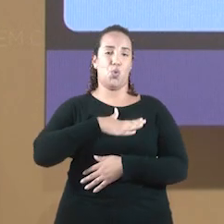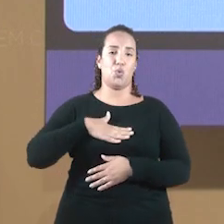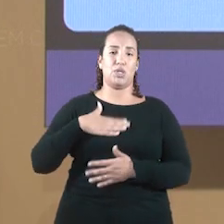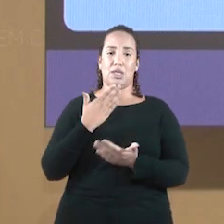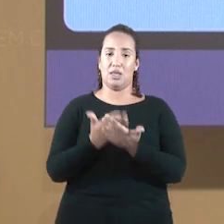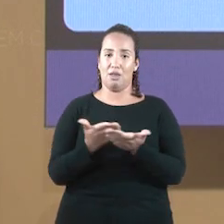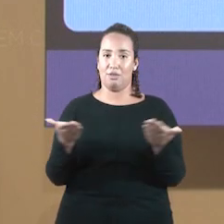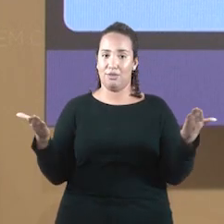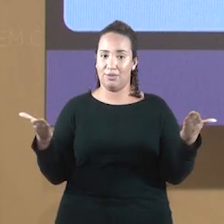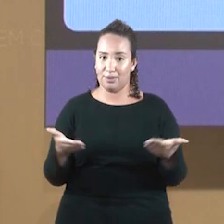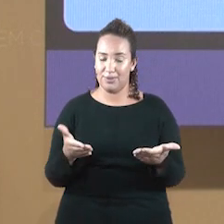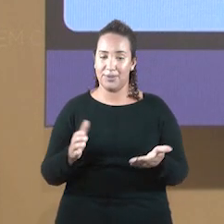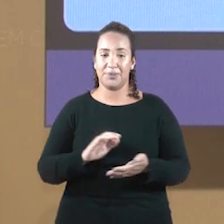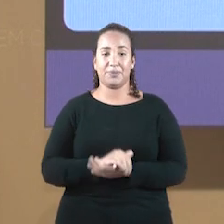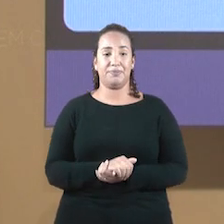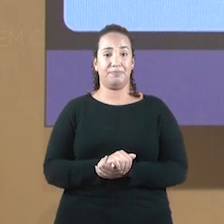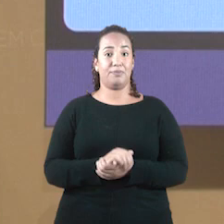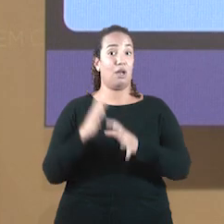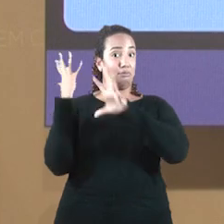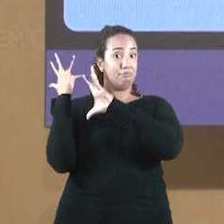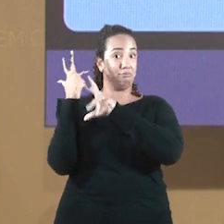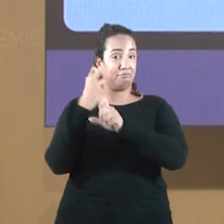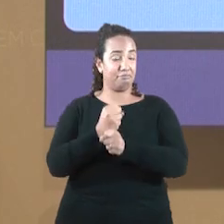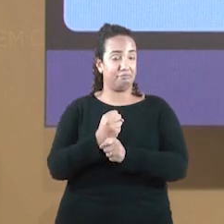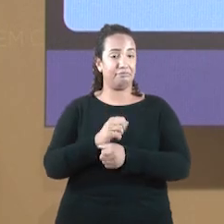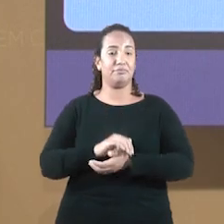hoje. Inclusive, vamos relembrar?